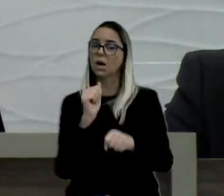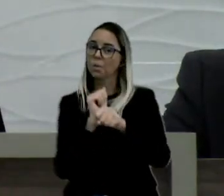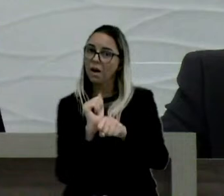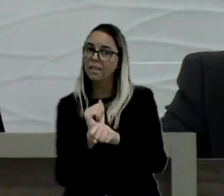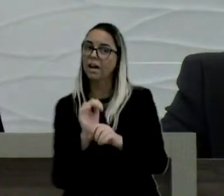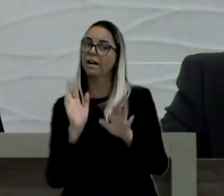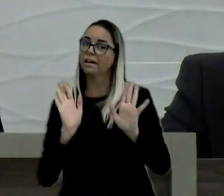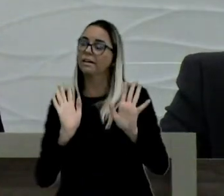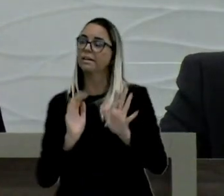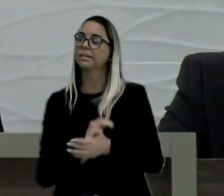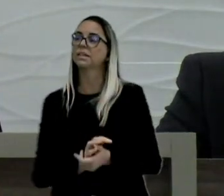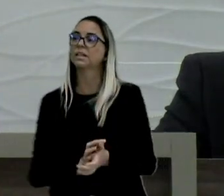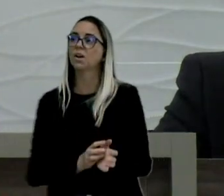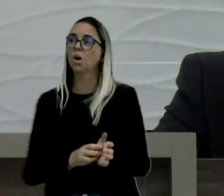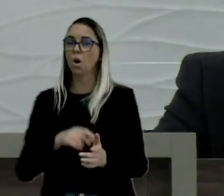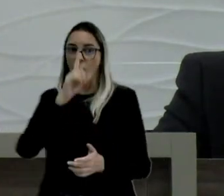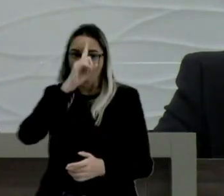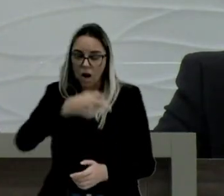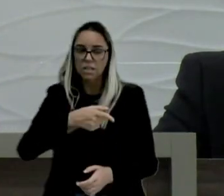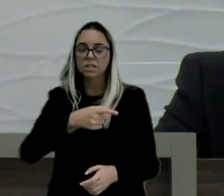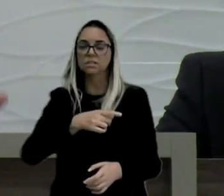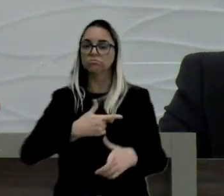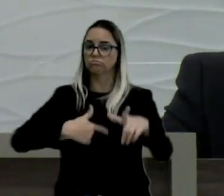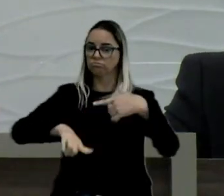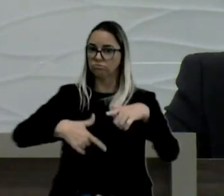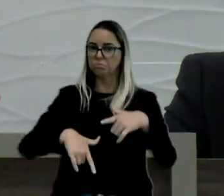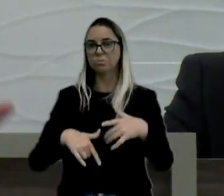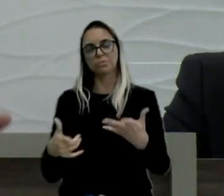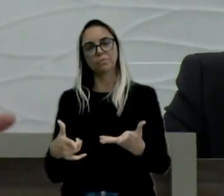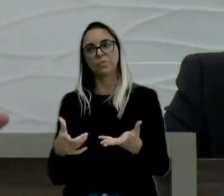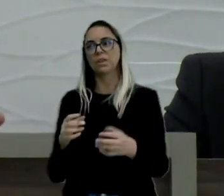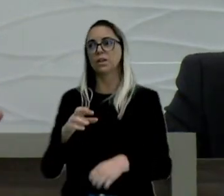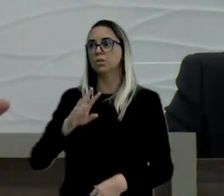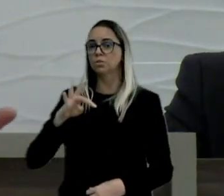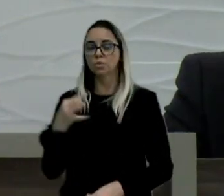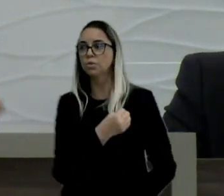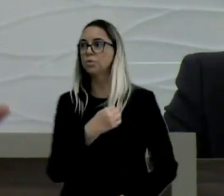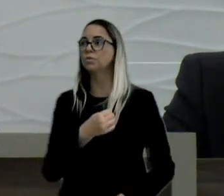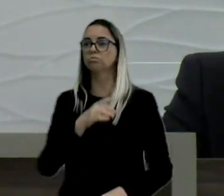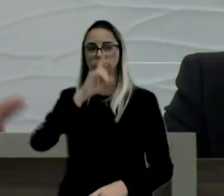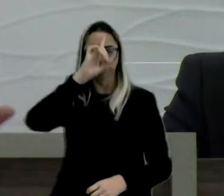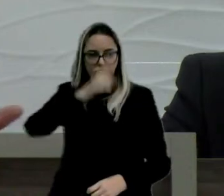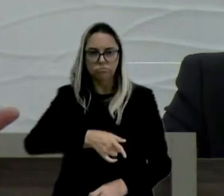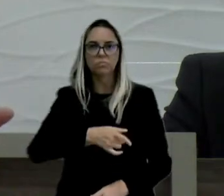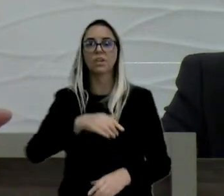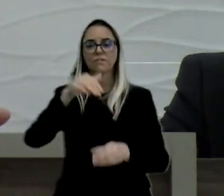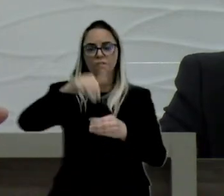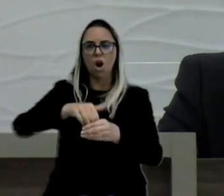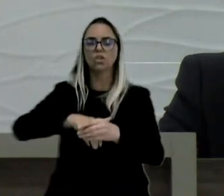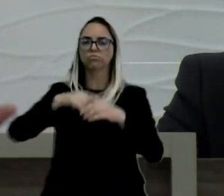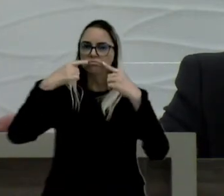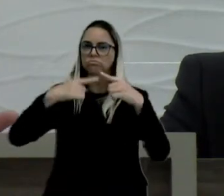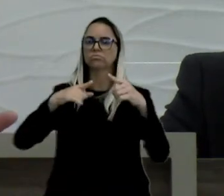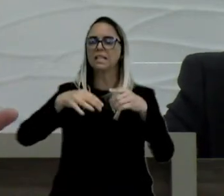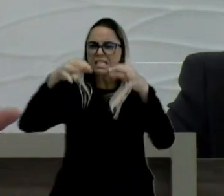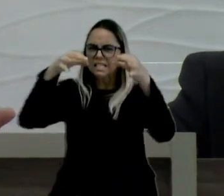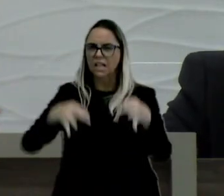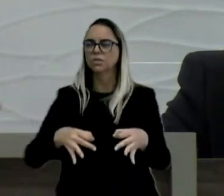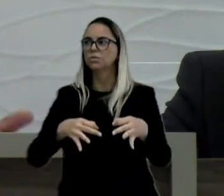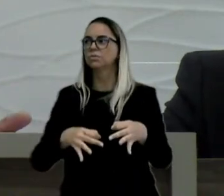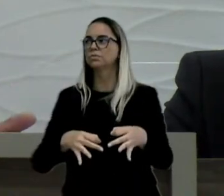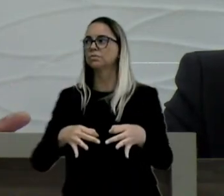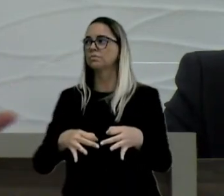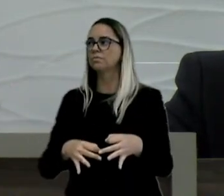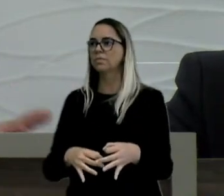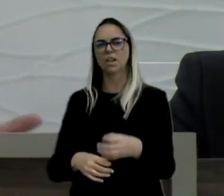Governadora venha para cá da ordem serviç essa rede e tudo que vinha de repúdio para Compesa em sento é certo você vai repudiar